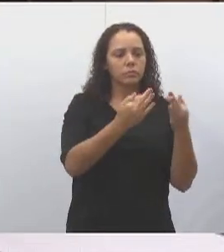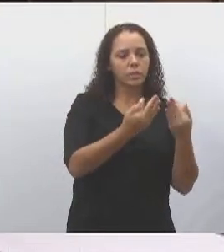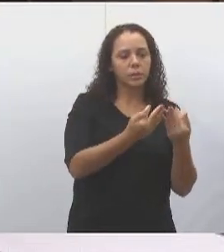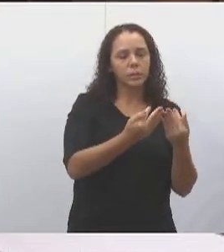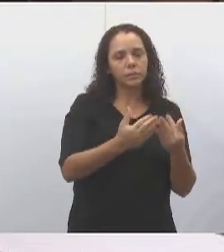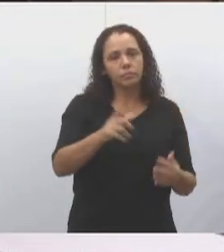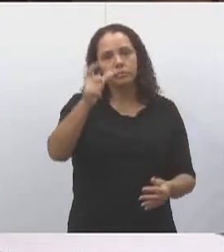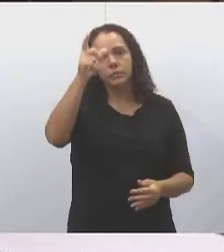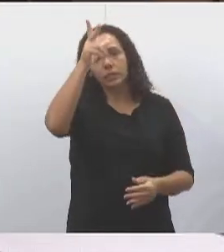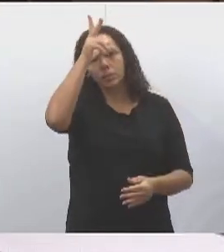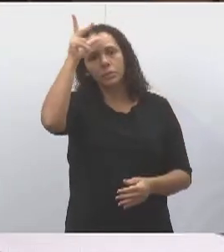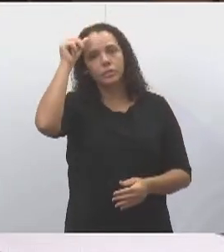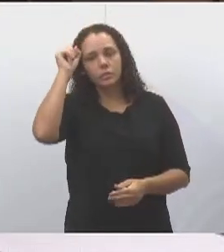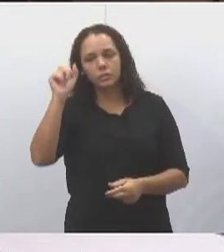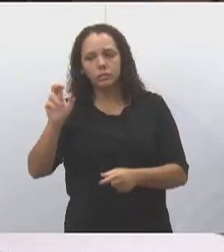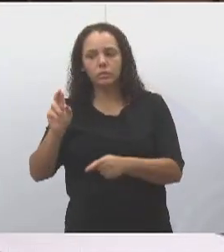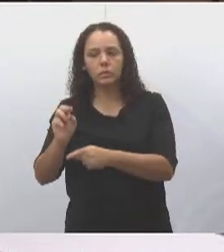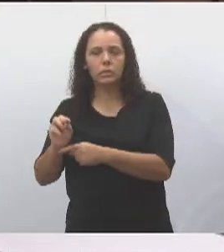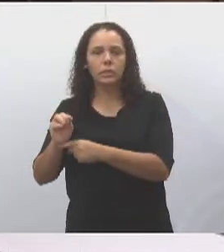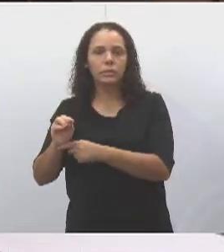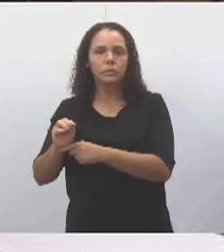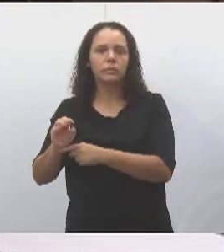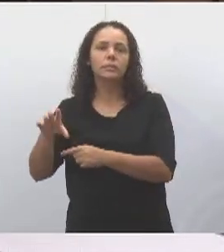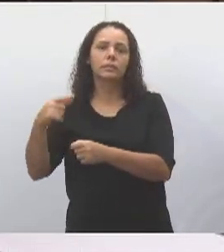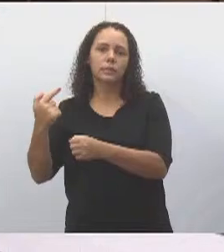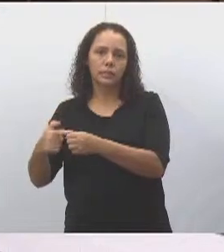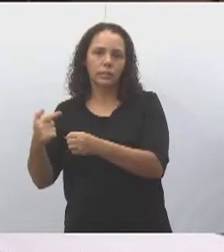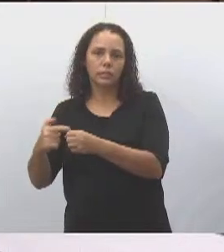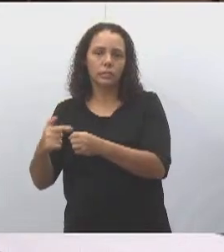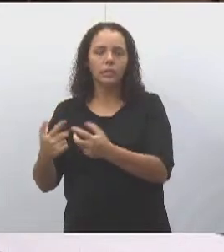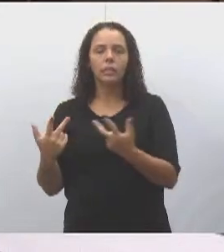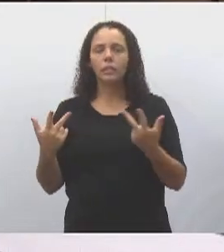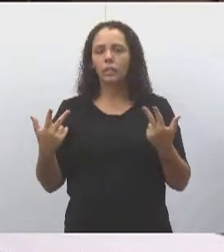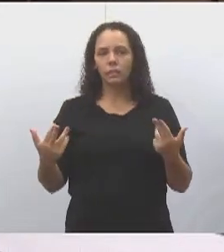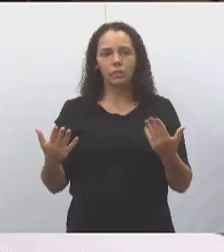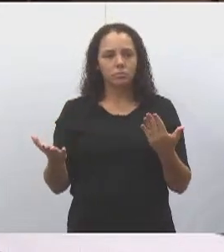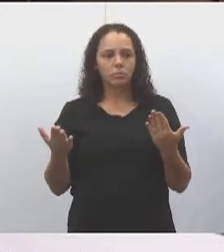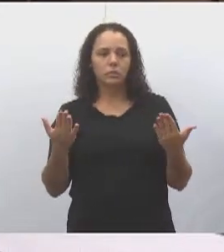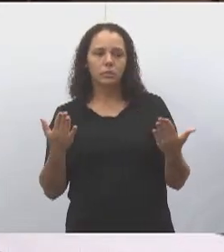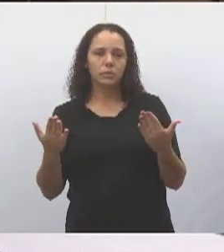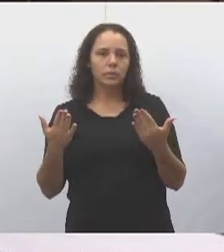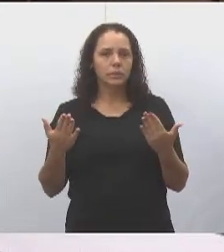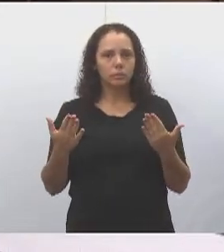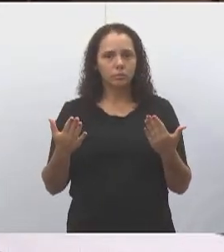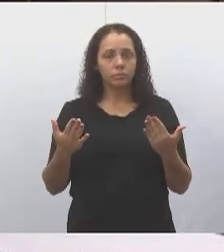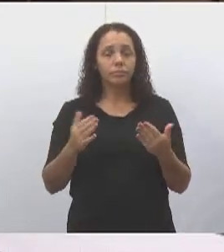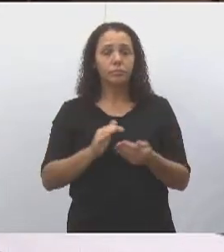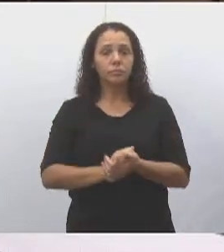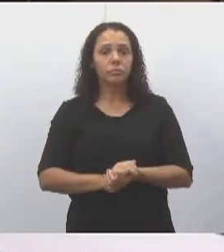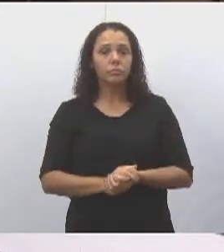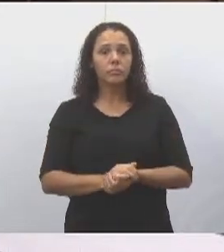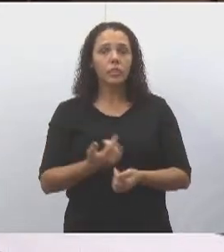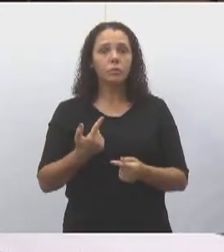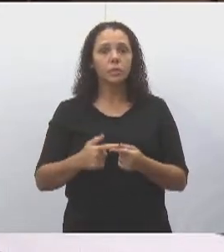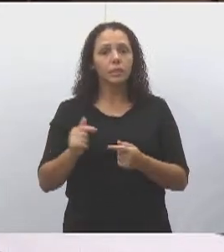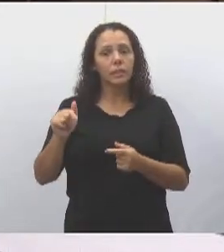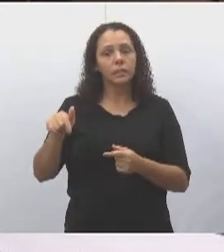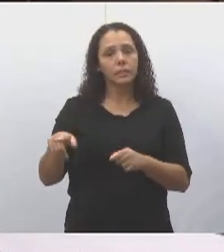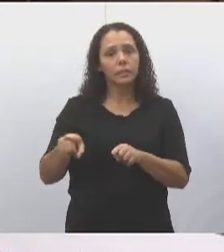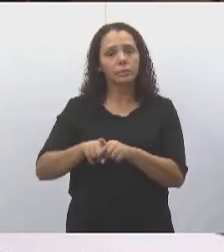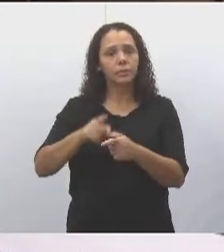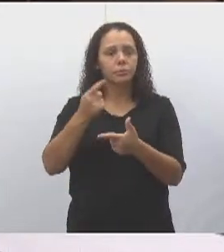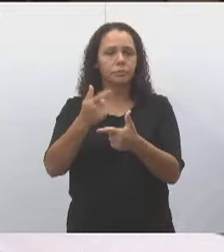o setor público, que é uma gestão complexa, onde nós tivemos várias intercorrências e